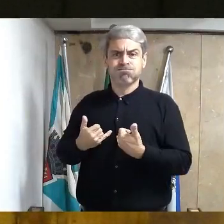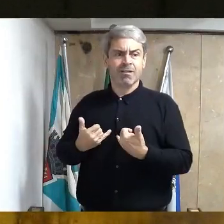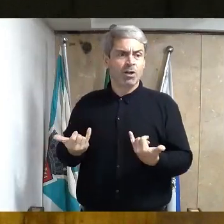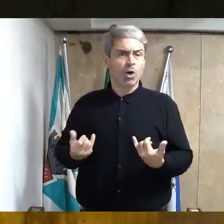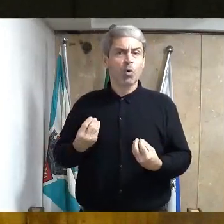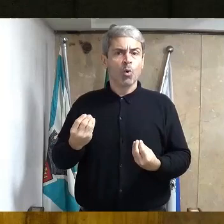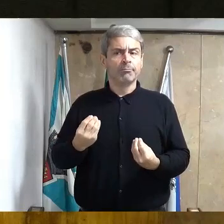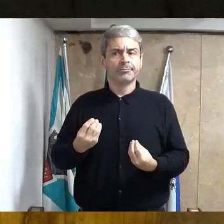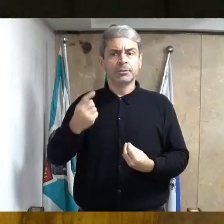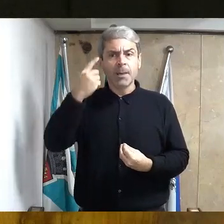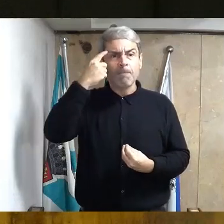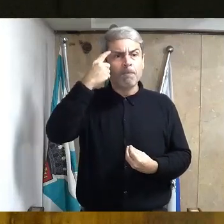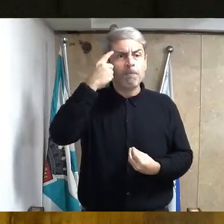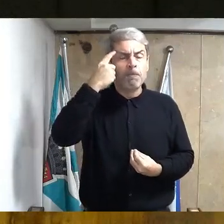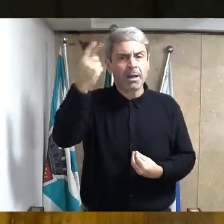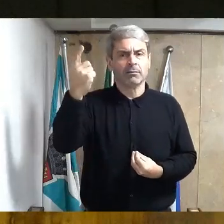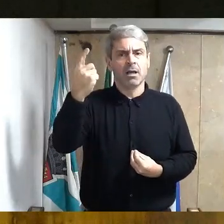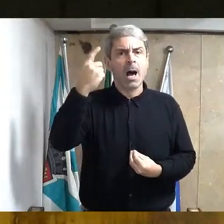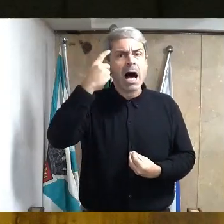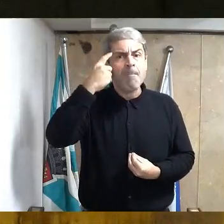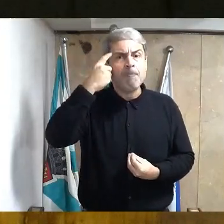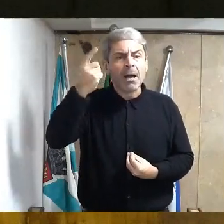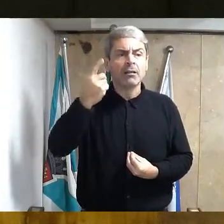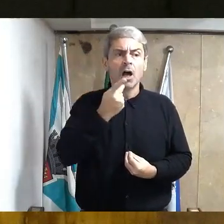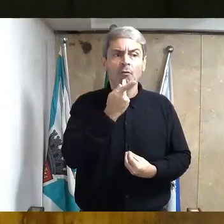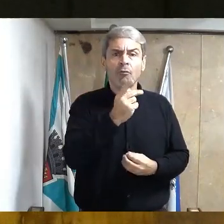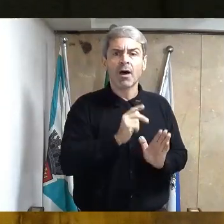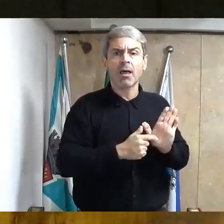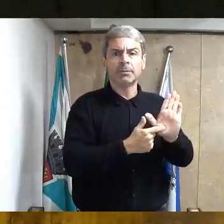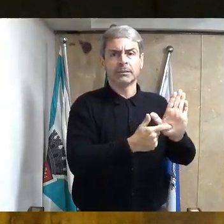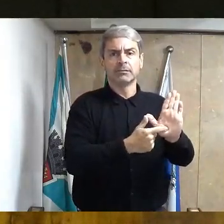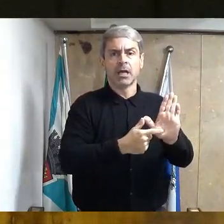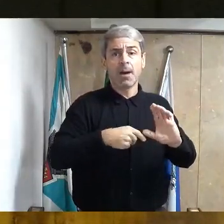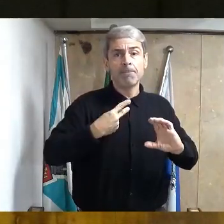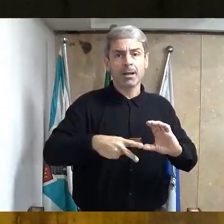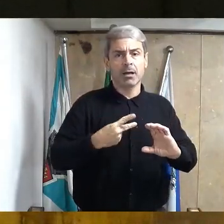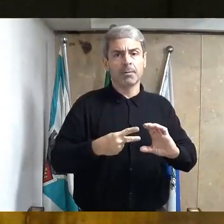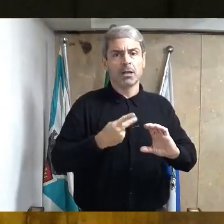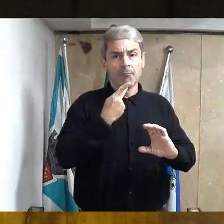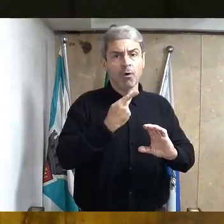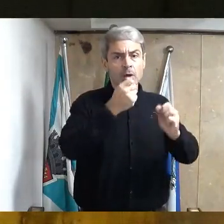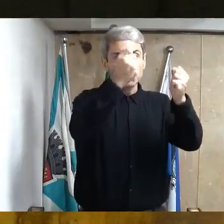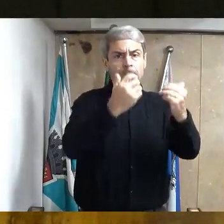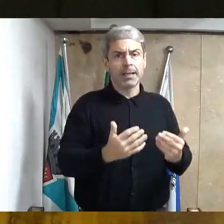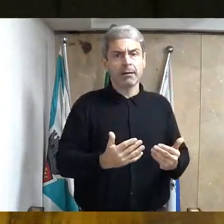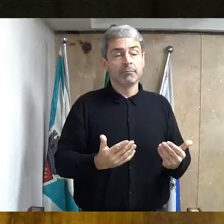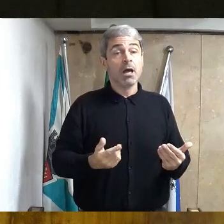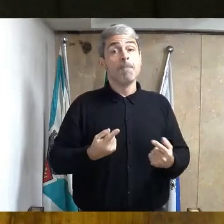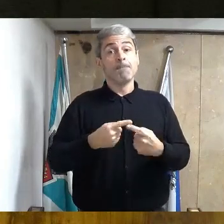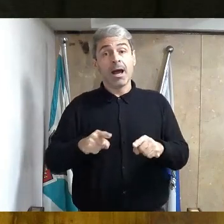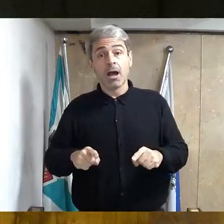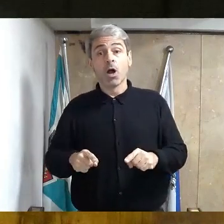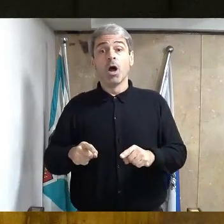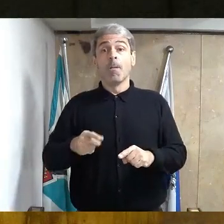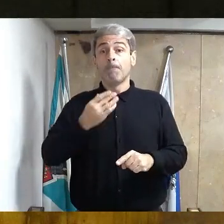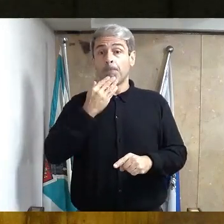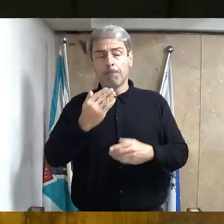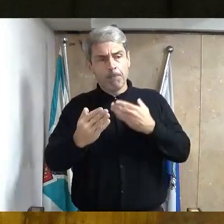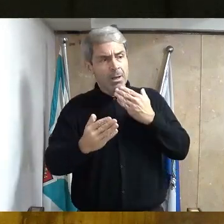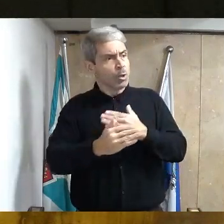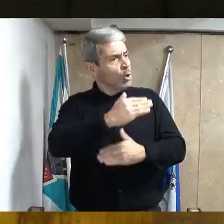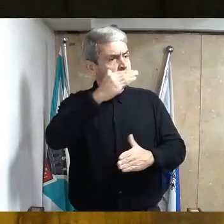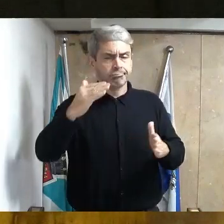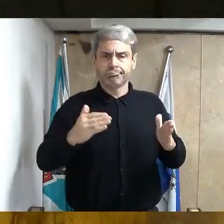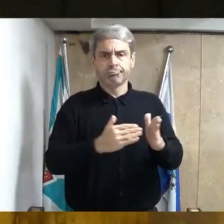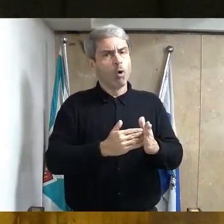têm noção ainda do que eu vou trazer para essa casa. Agora, eu peço a todos vocês que, se